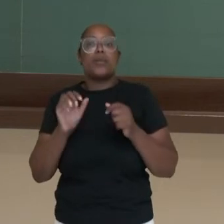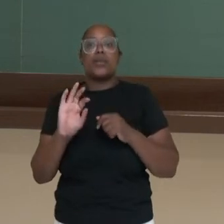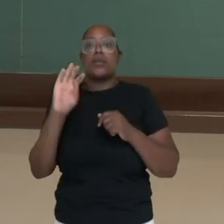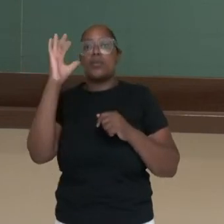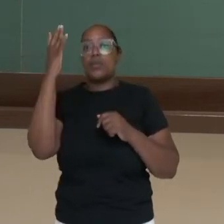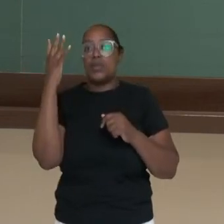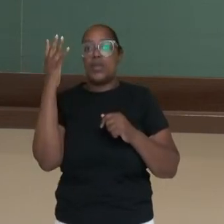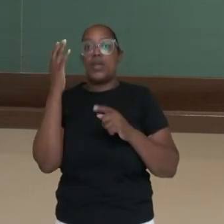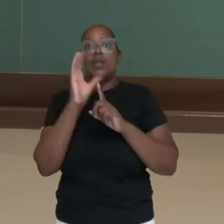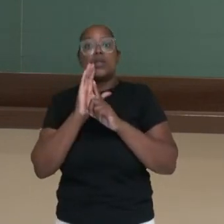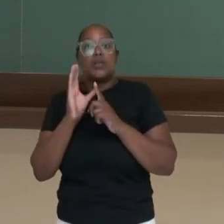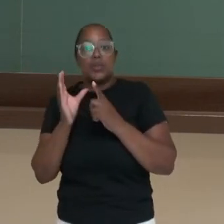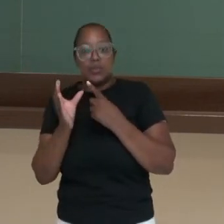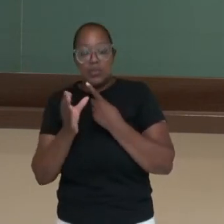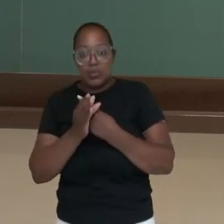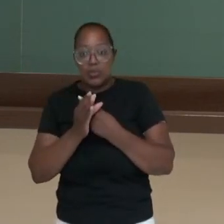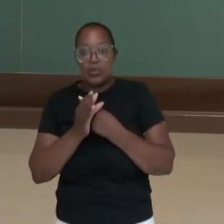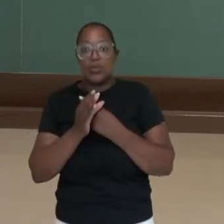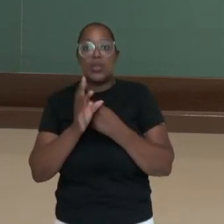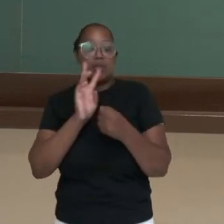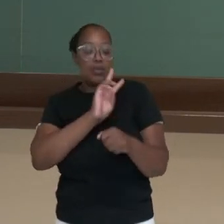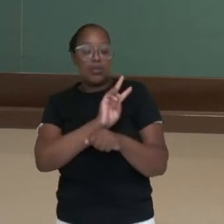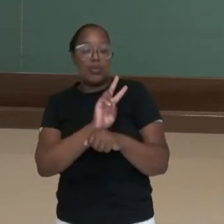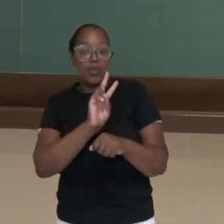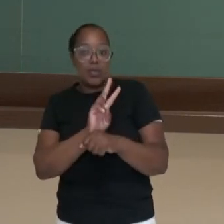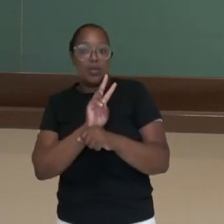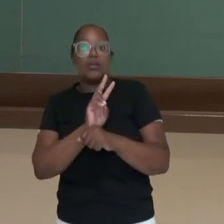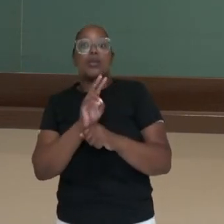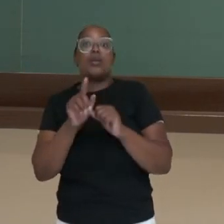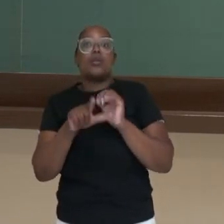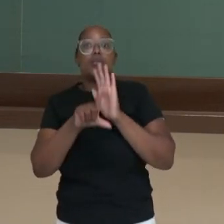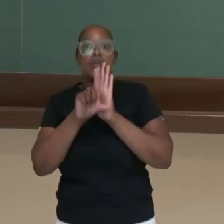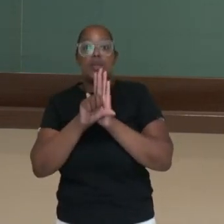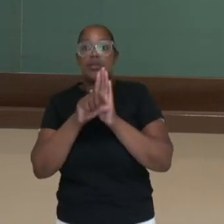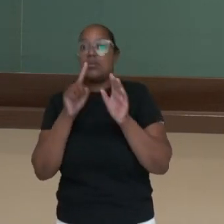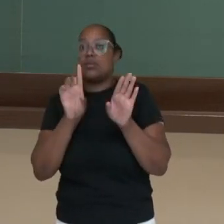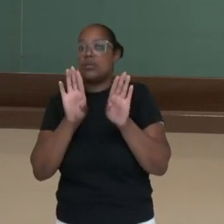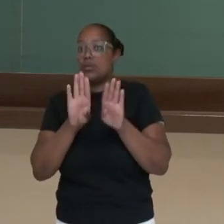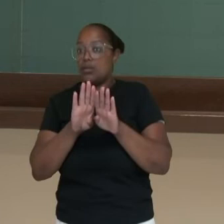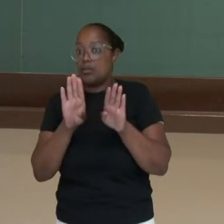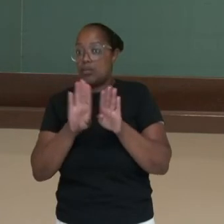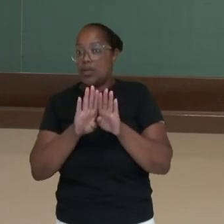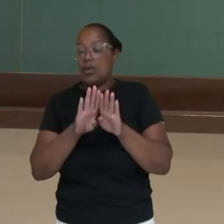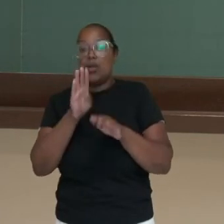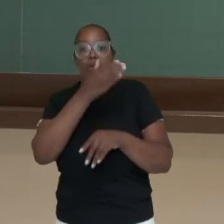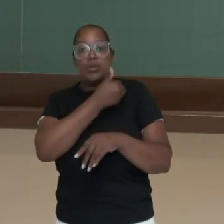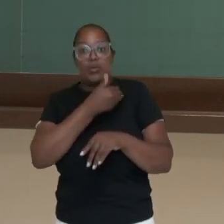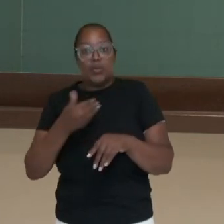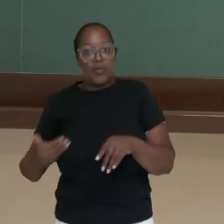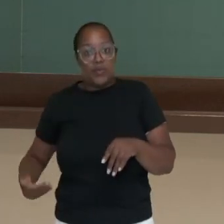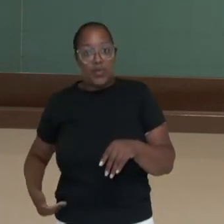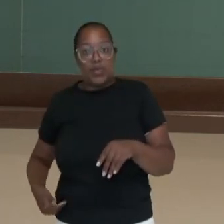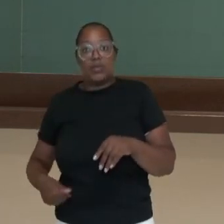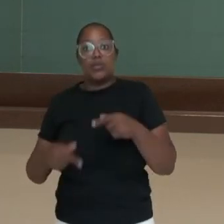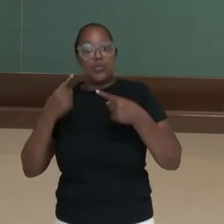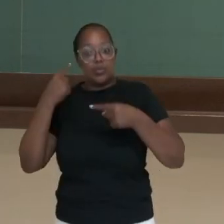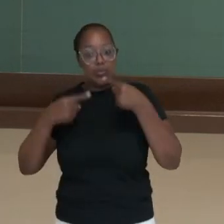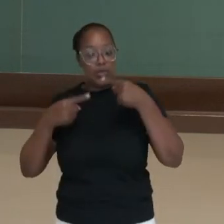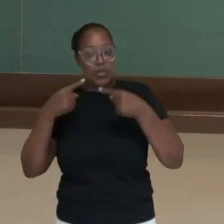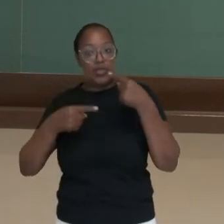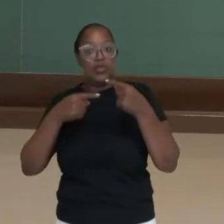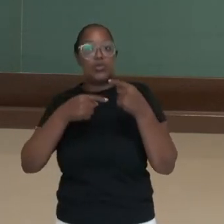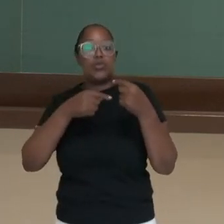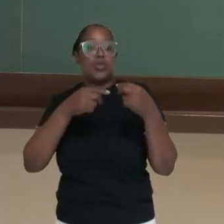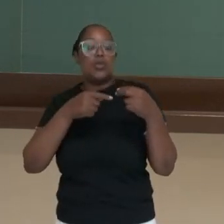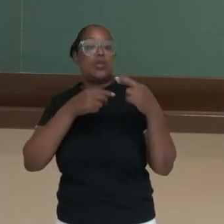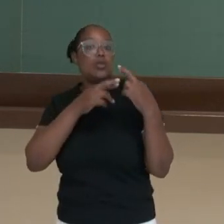têm que ser preservados por lei, e também o Estado, os representantes do Estado, os políticos, não podem